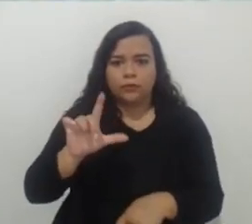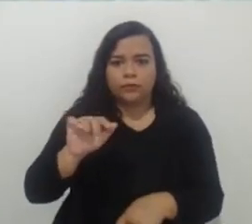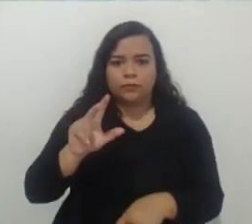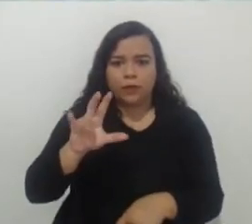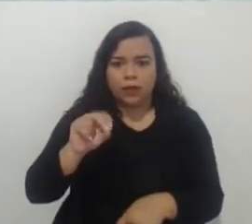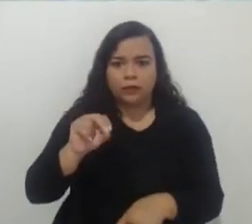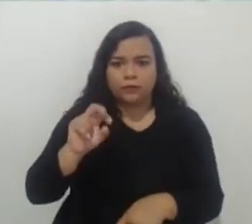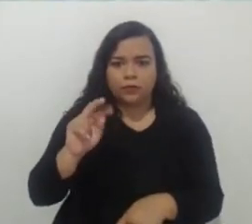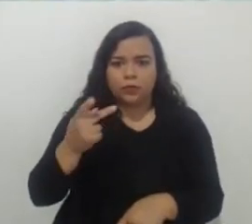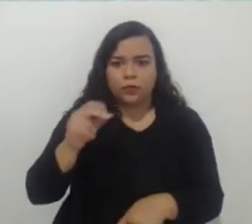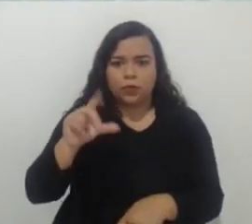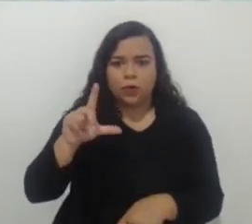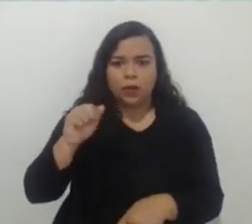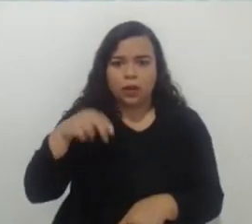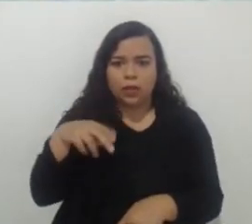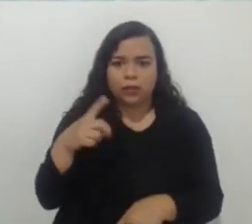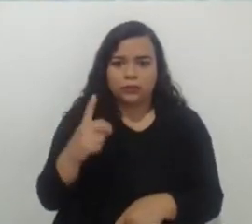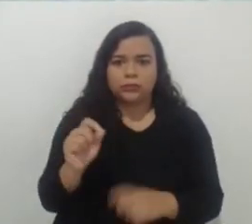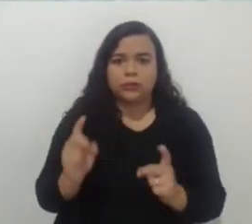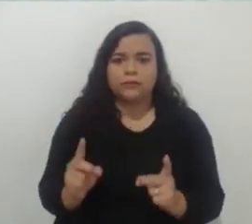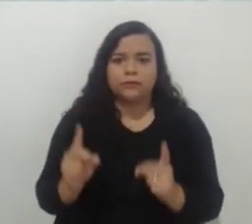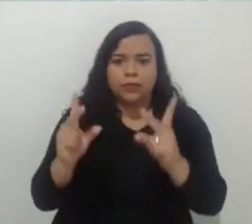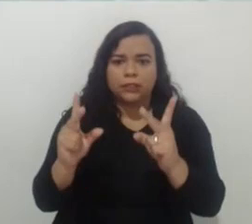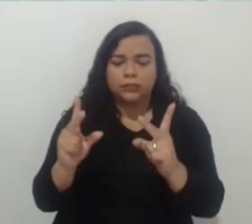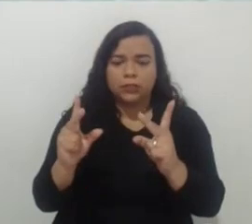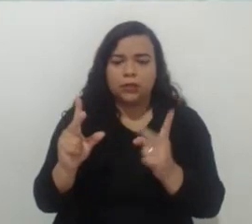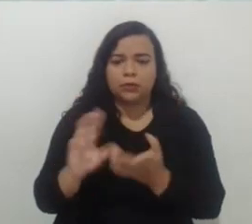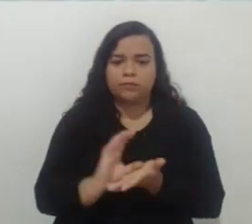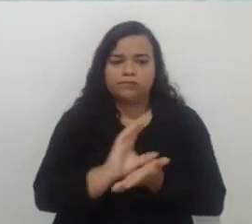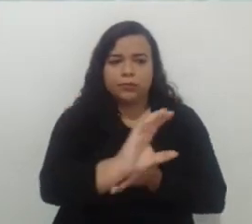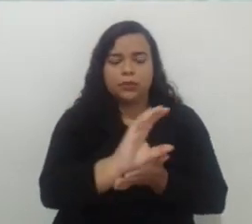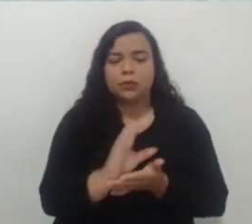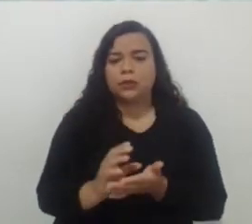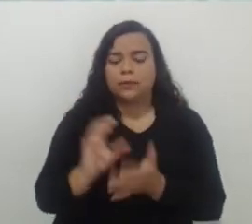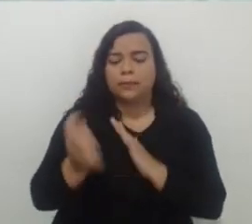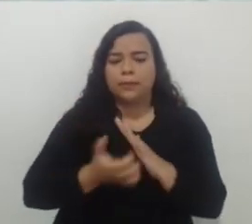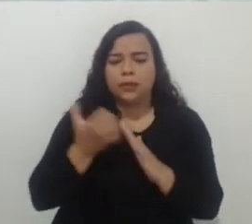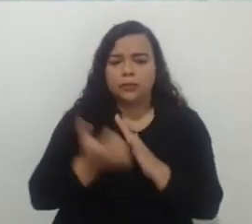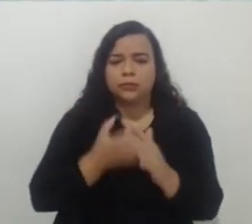empresas. E nesse período